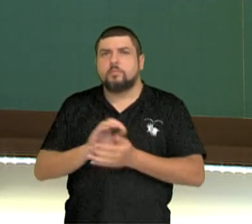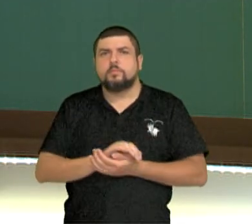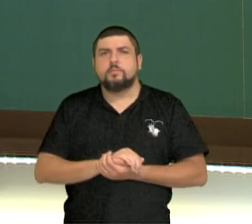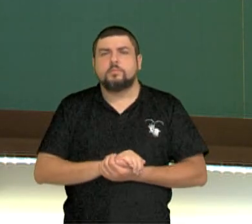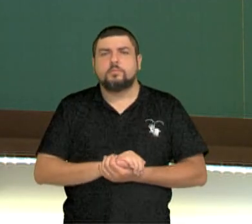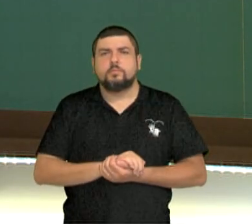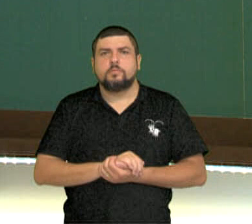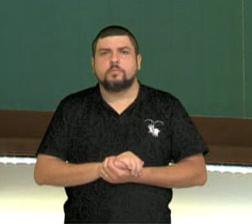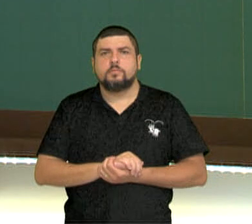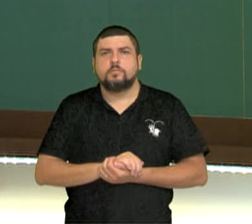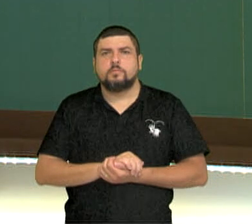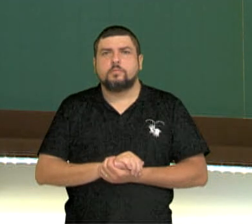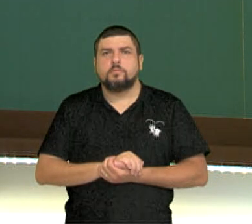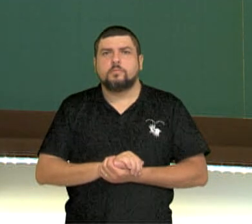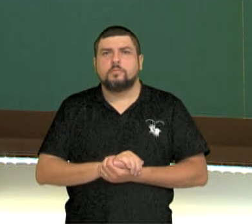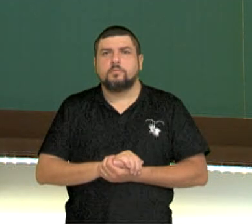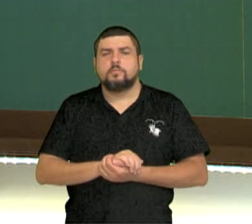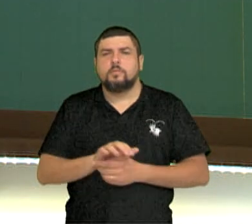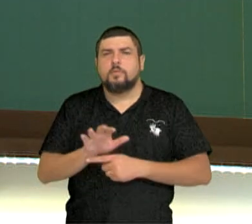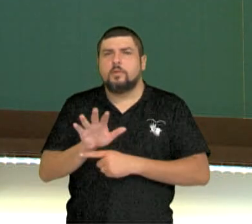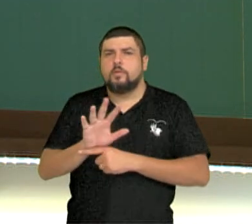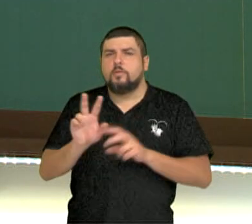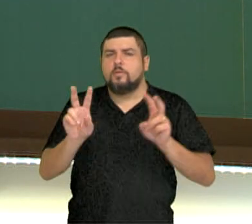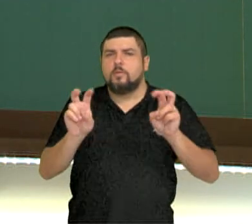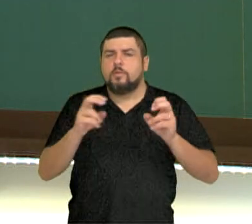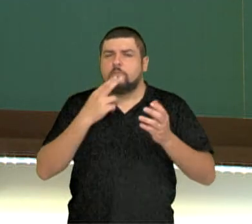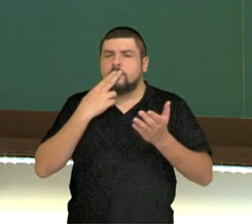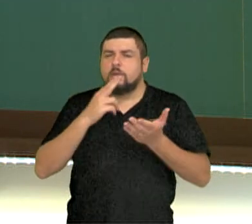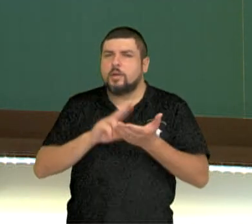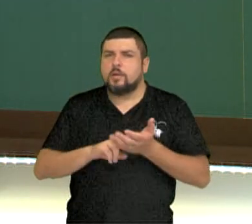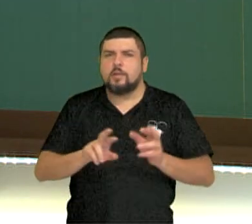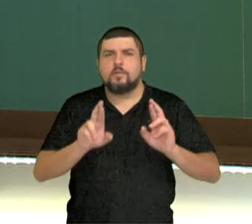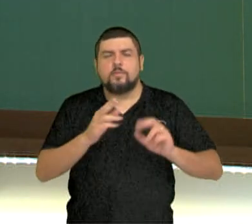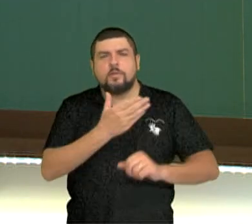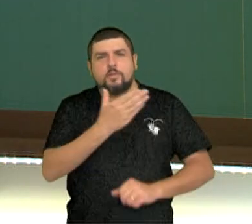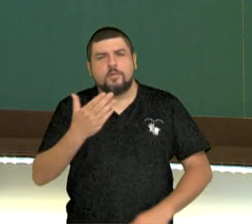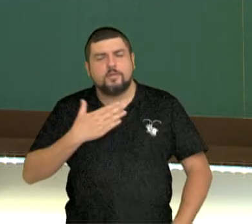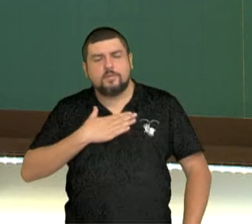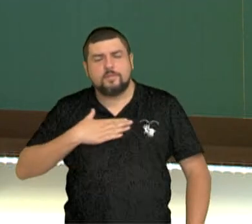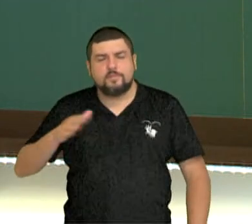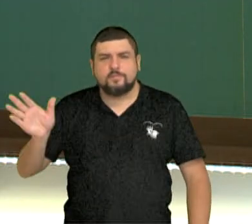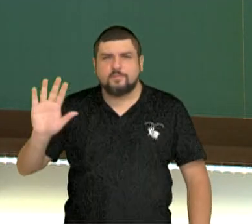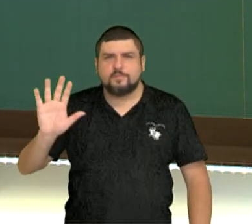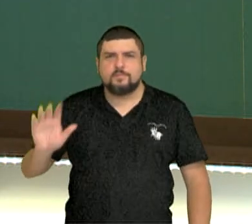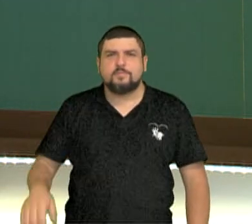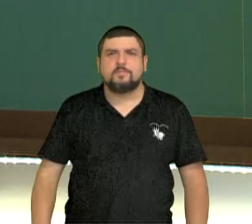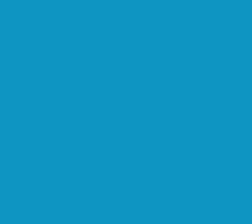Nesse vídeo, falamos sobre cartas. Espero que vocês tenham gostado e até breve.